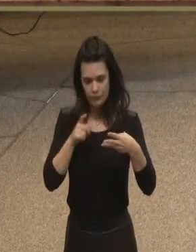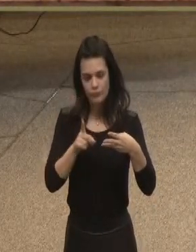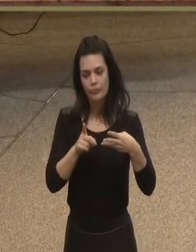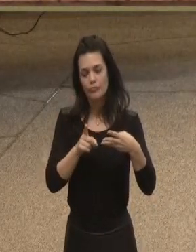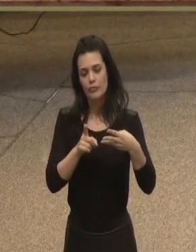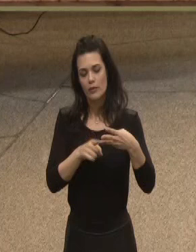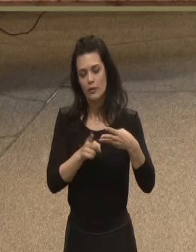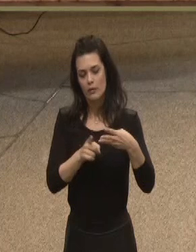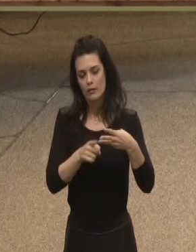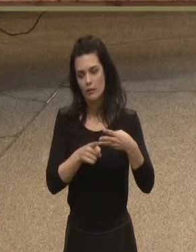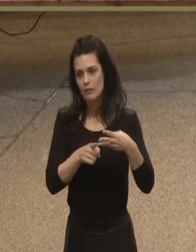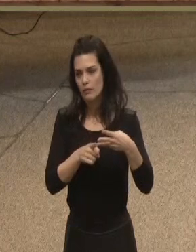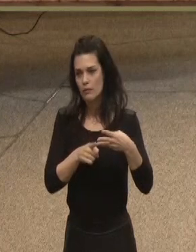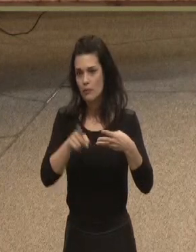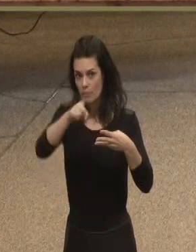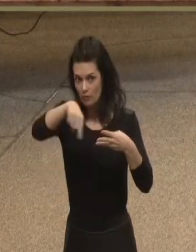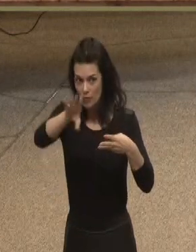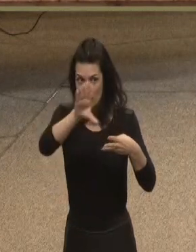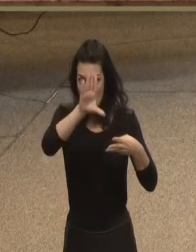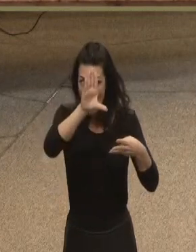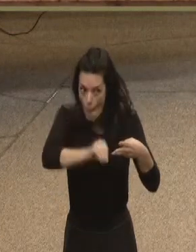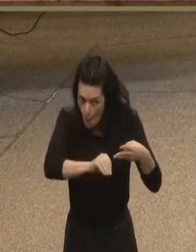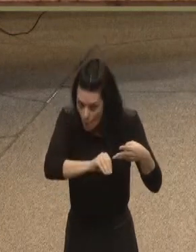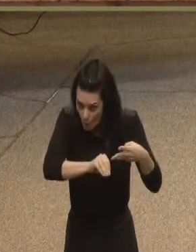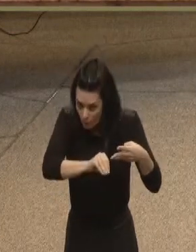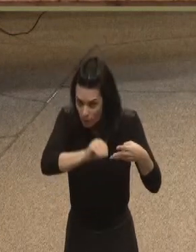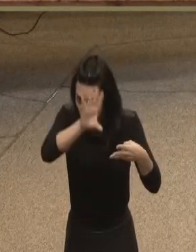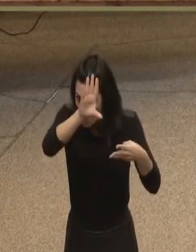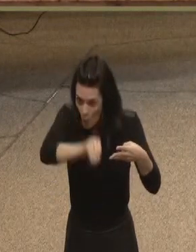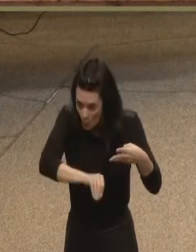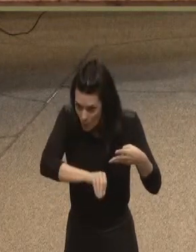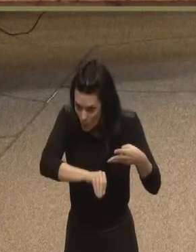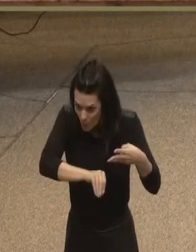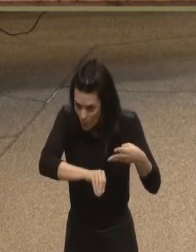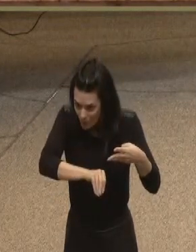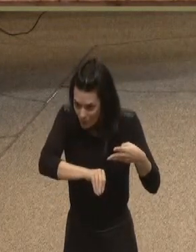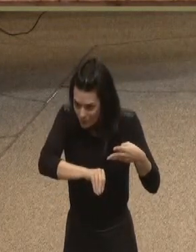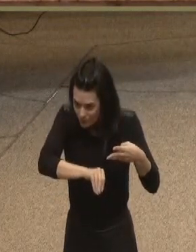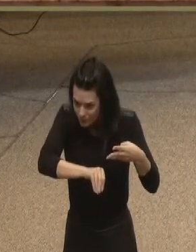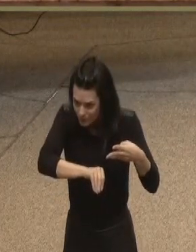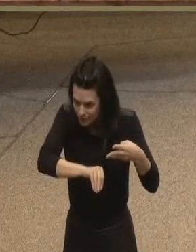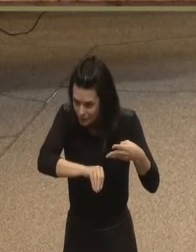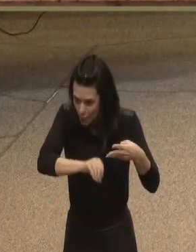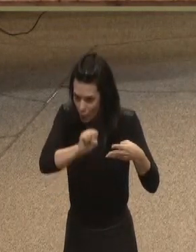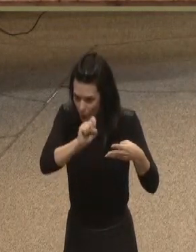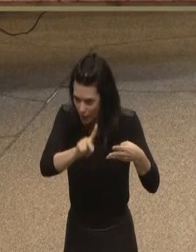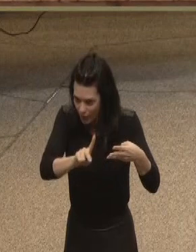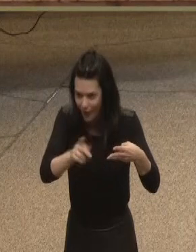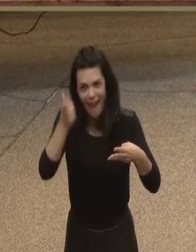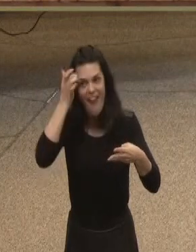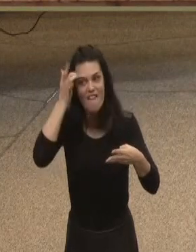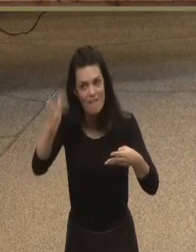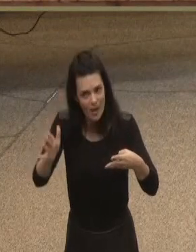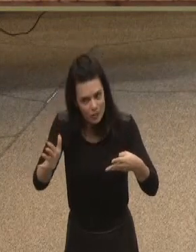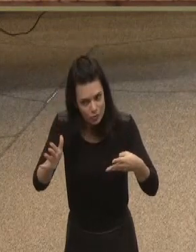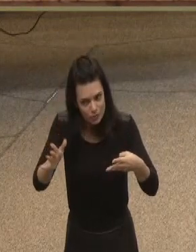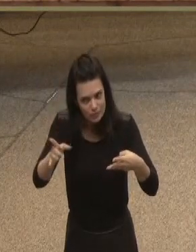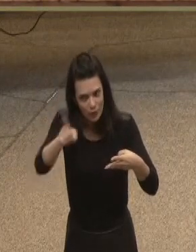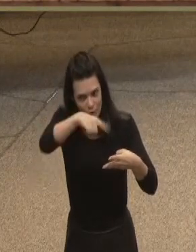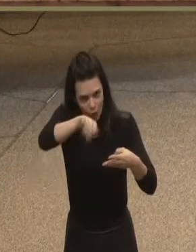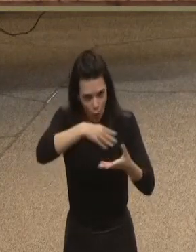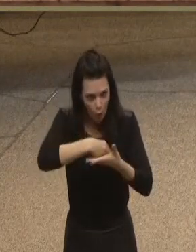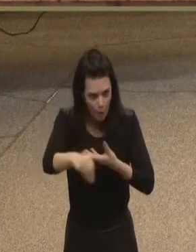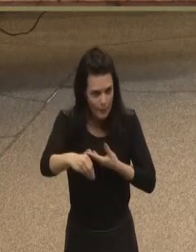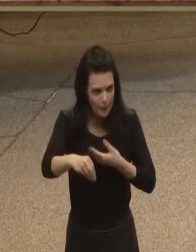É muito fácil, não é difícil. Eu peço que vocês não olhem para mim na hora, olhem para a intérprete, que vocês vão aprender bem rápido, tá